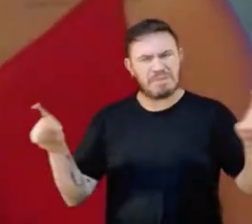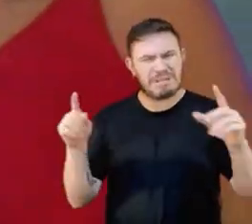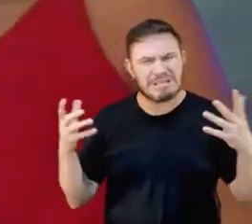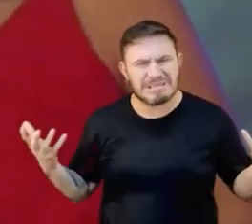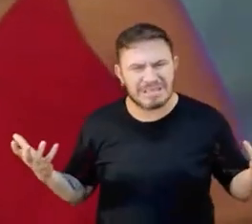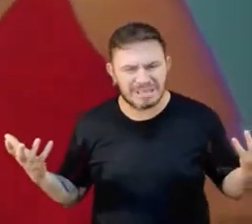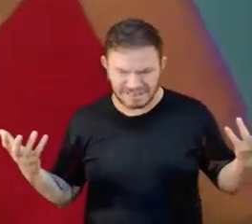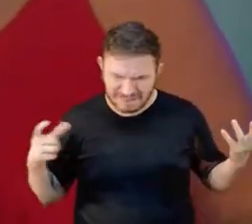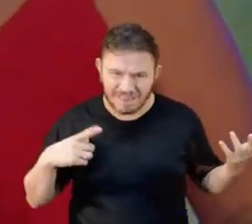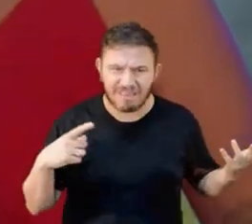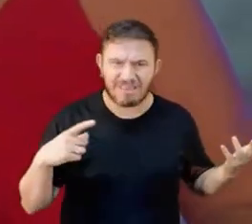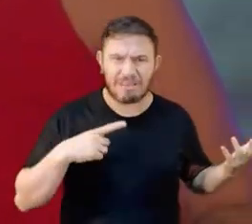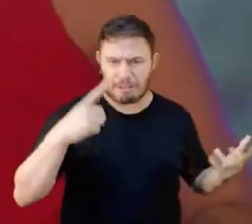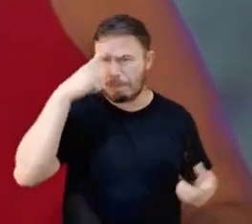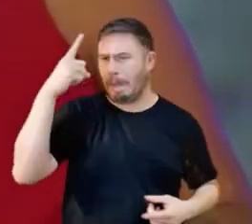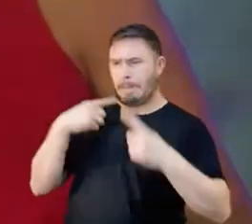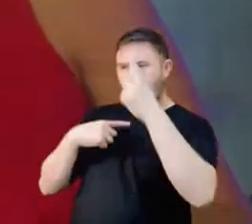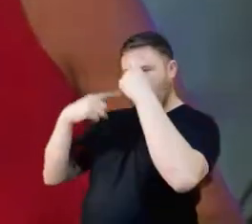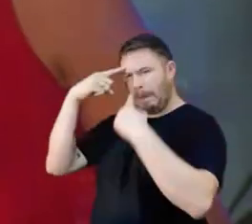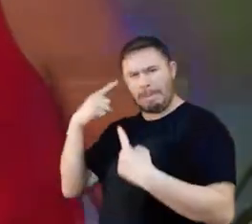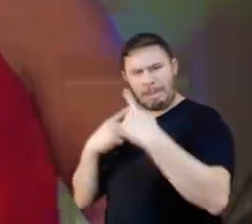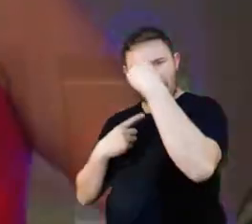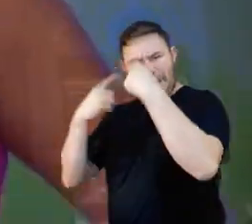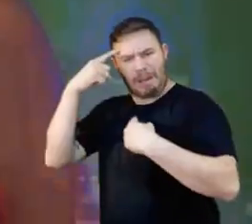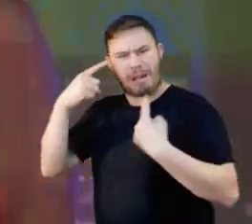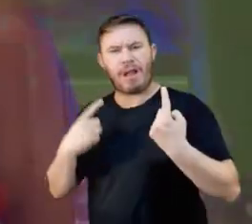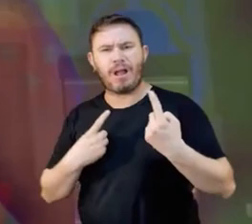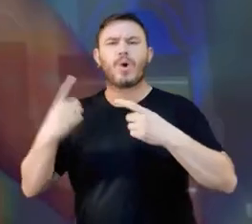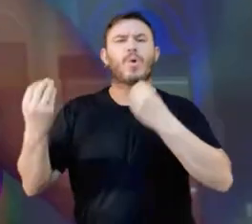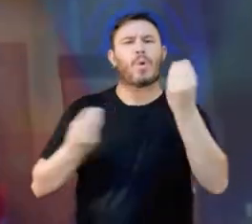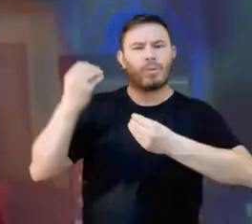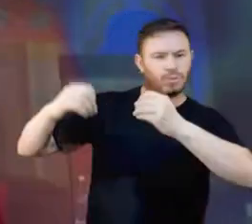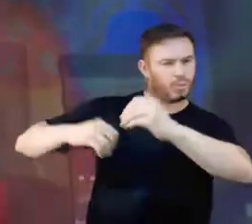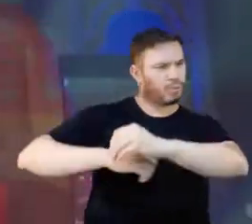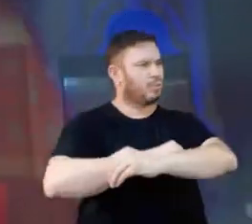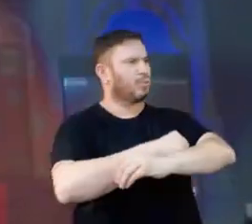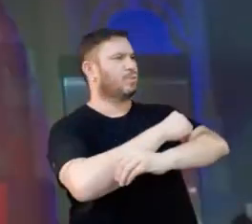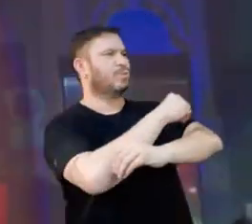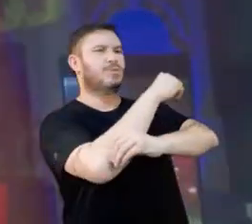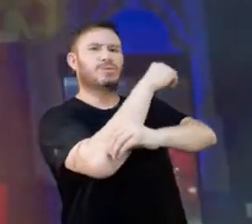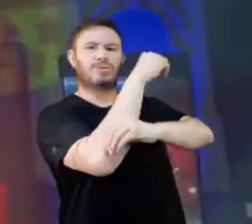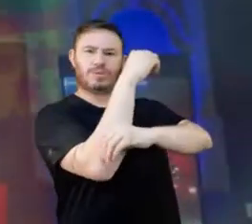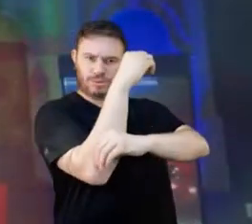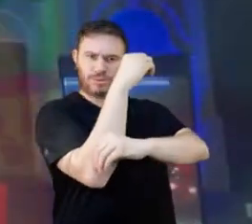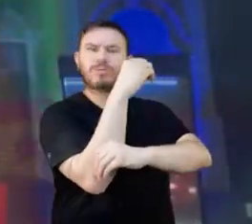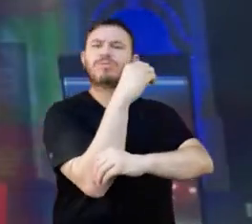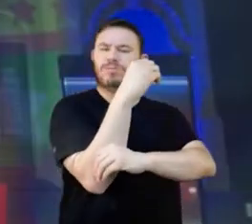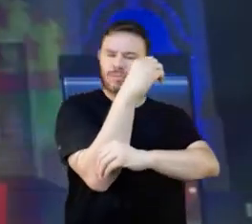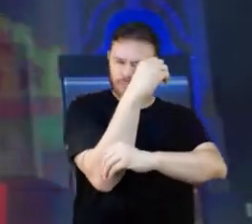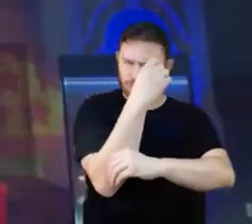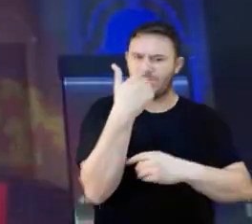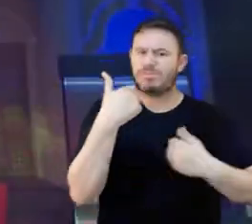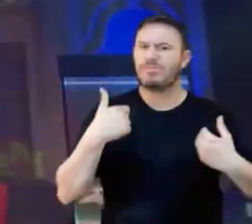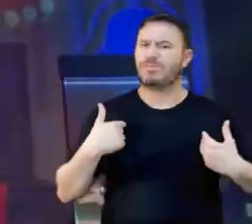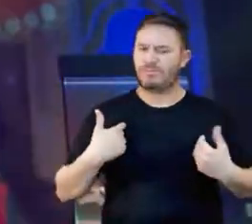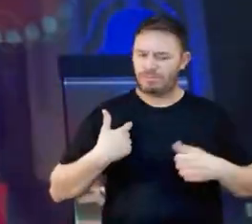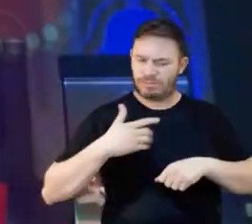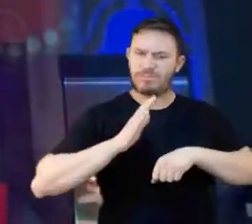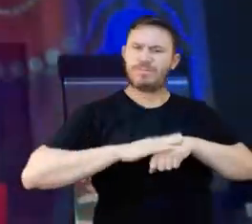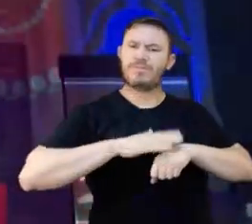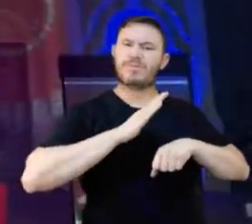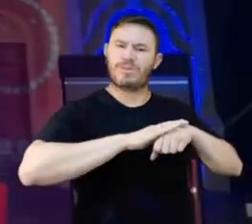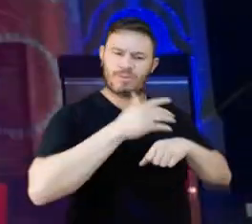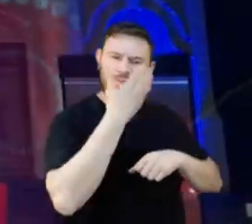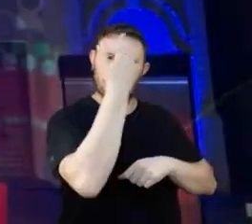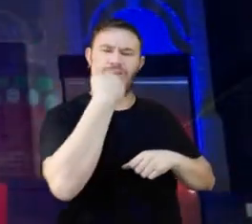Não preciso que me digam de que lado nasce o sol, porque bate